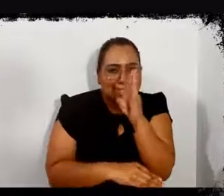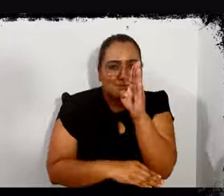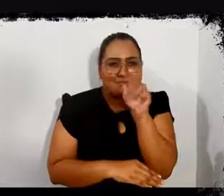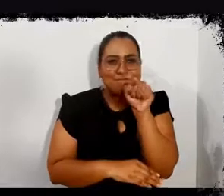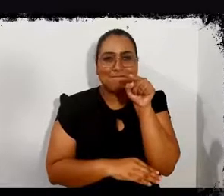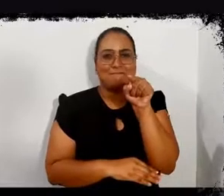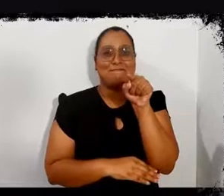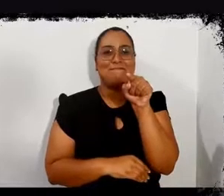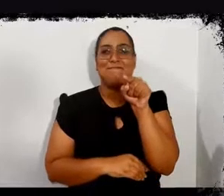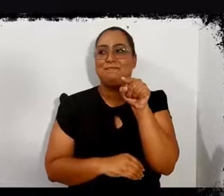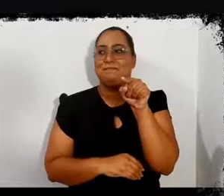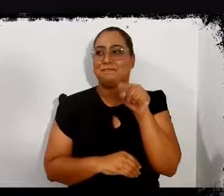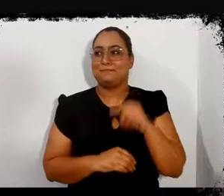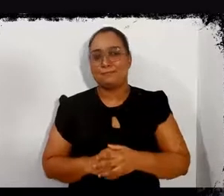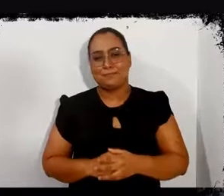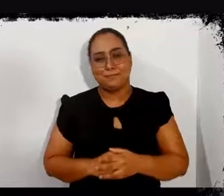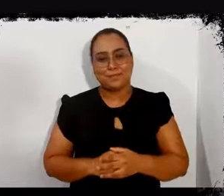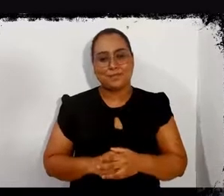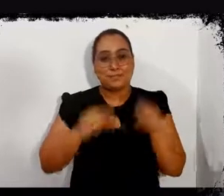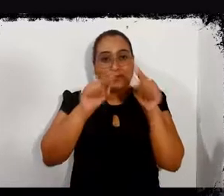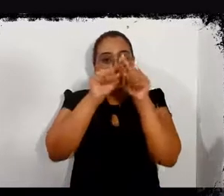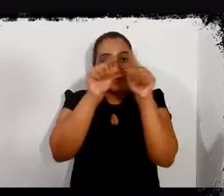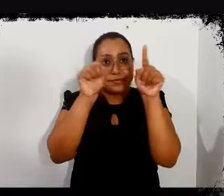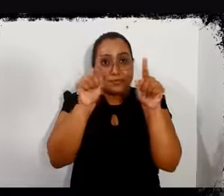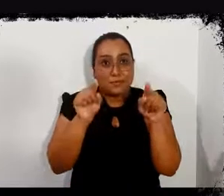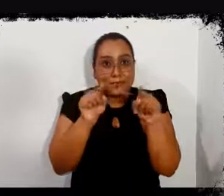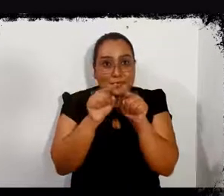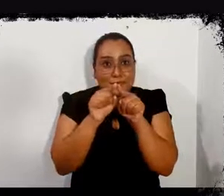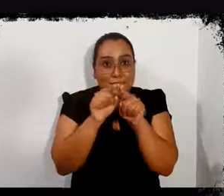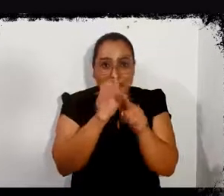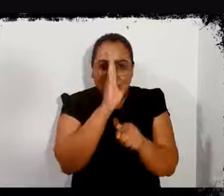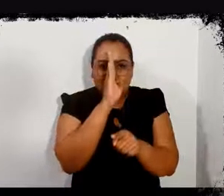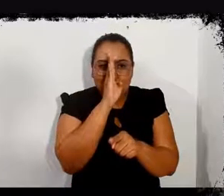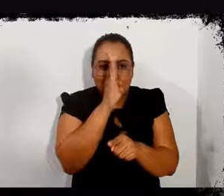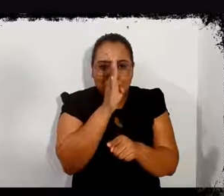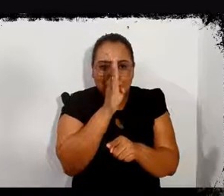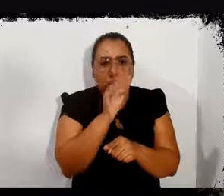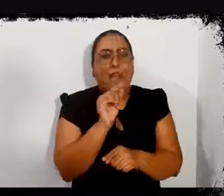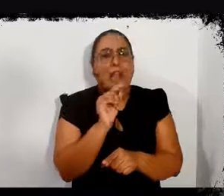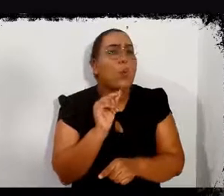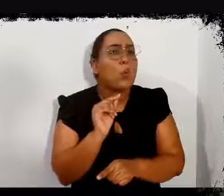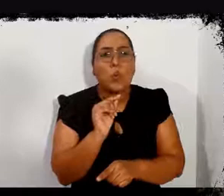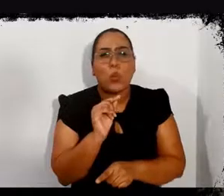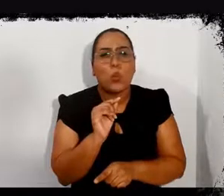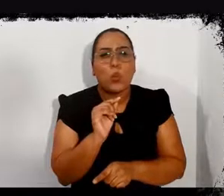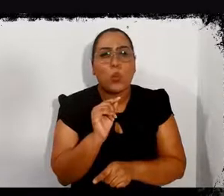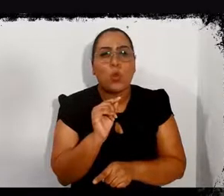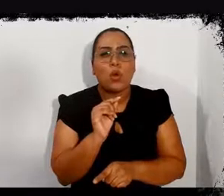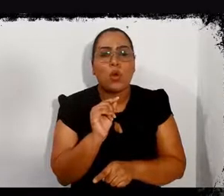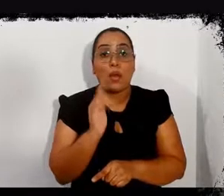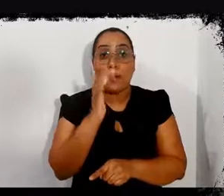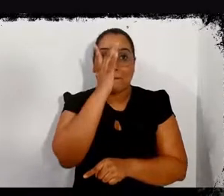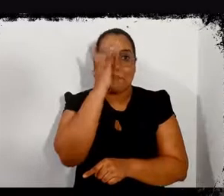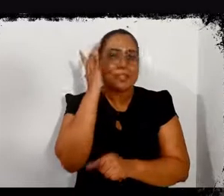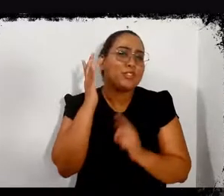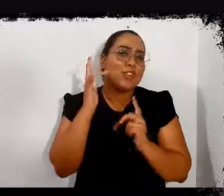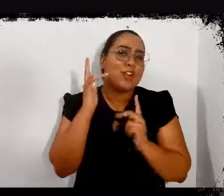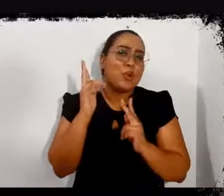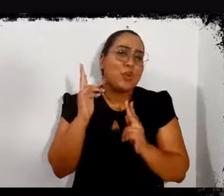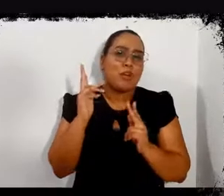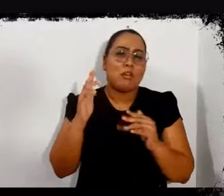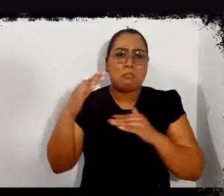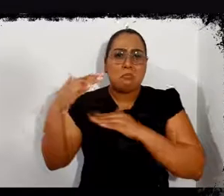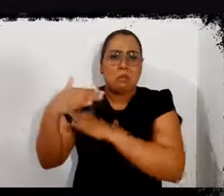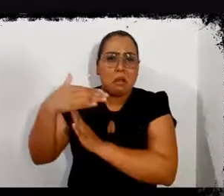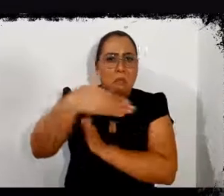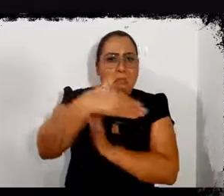é o centro do labirinto. Nelly Novas Coelho, que escreveu sobre literatura infantil